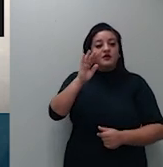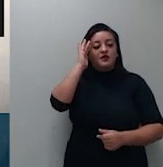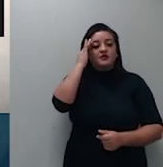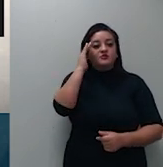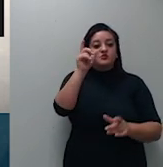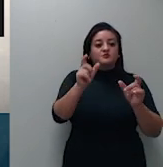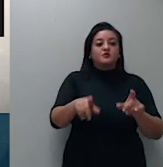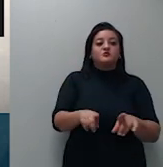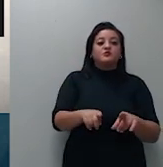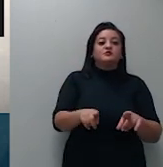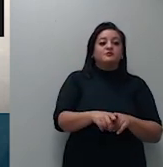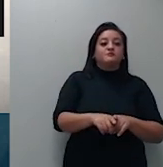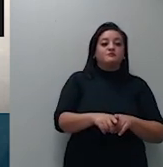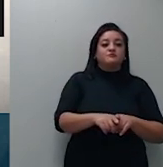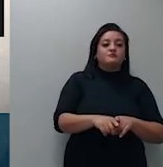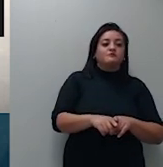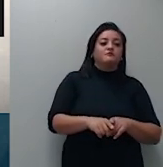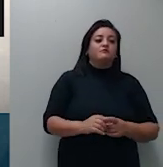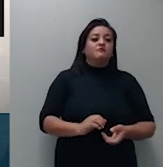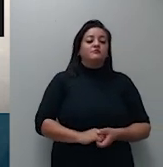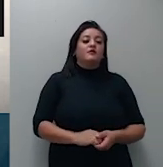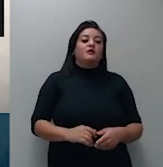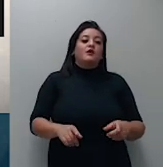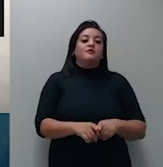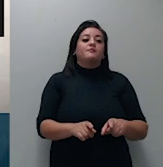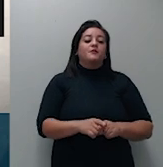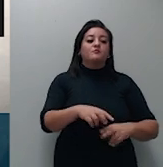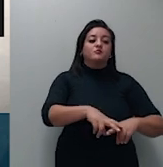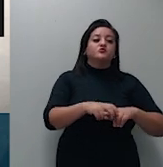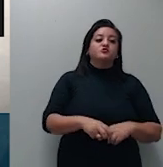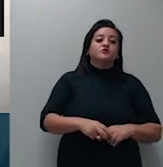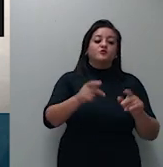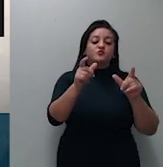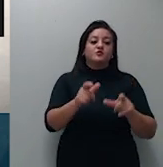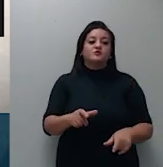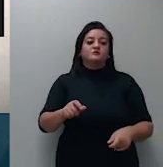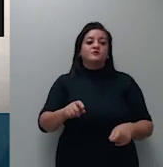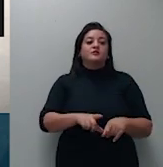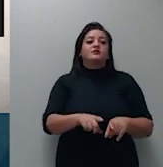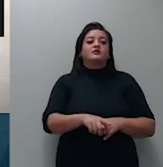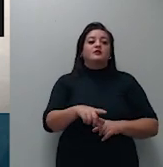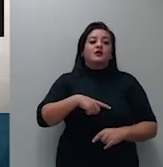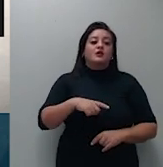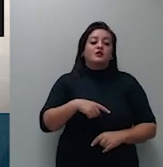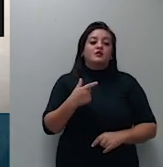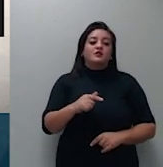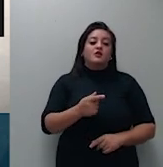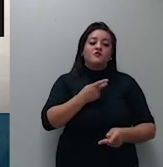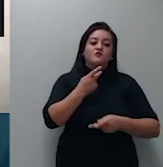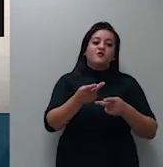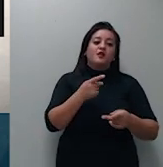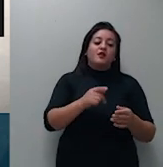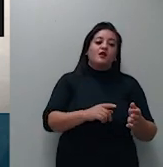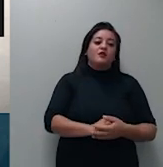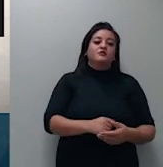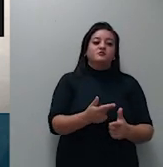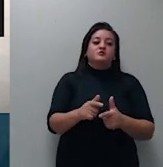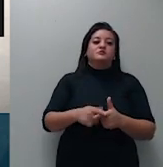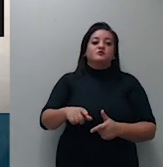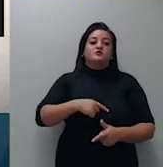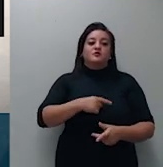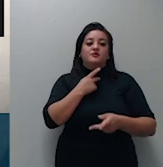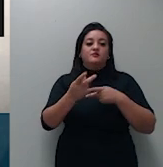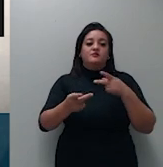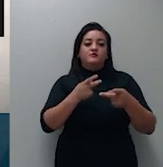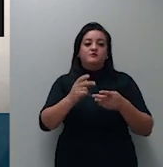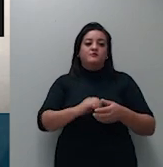entendido pelos executados ora embargantes seja em razão de que ambas as partes sem surgiram ocasião em que